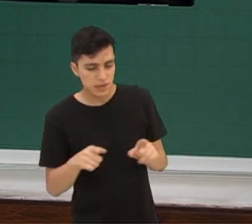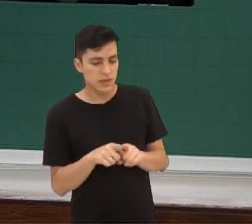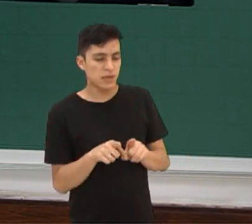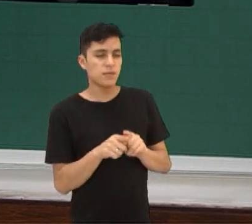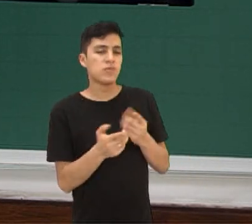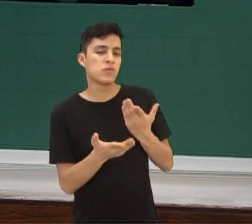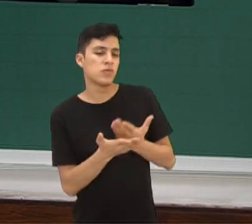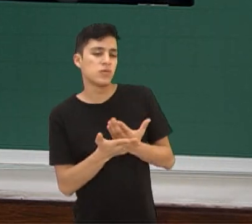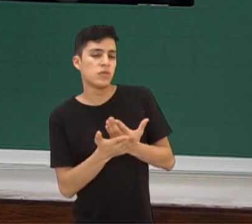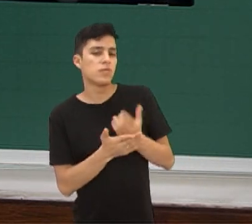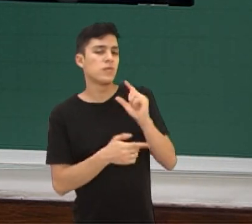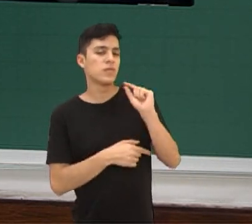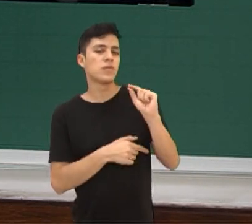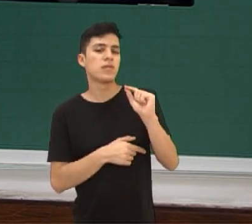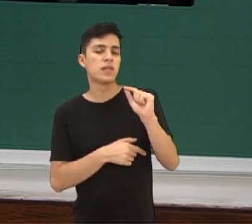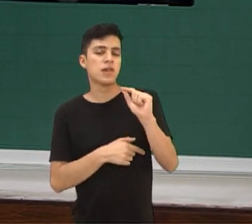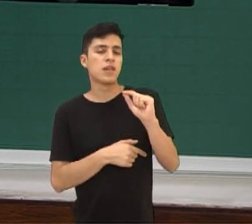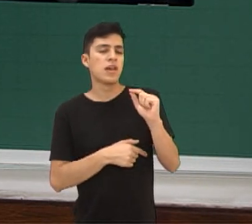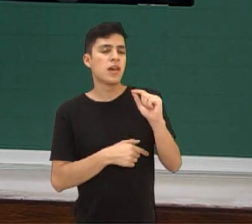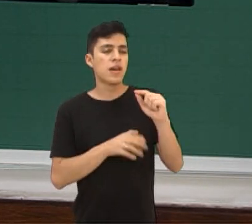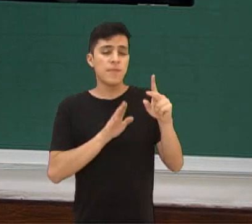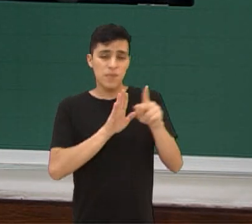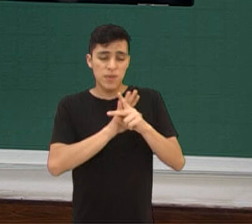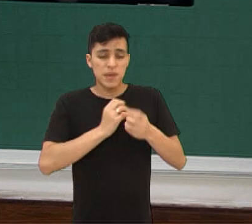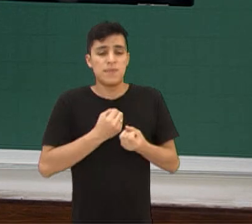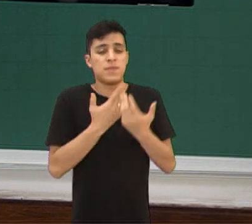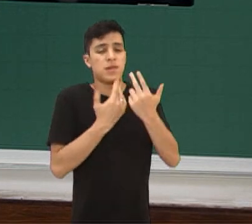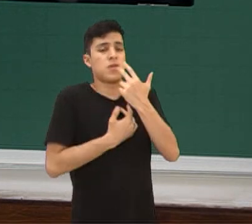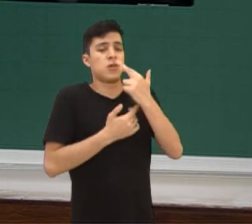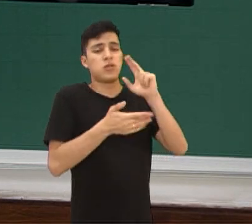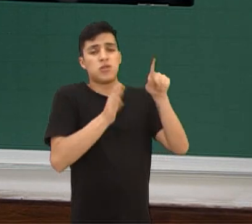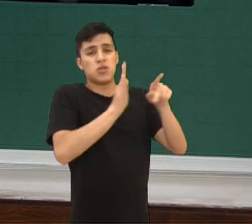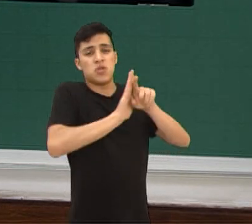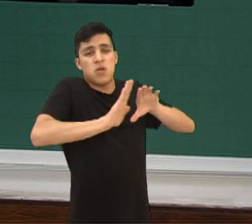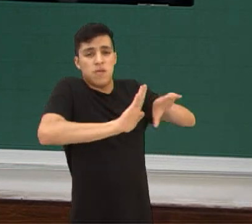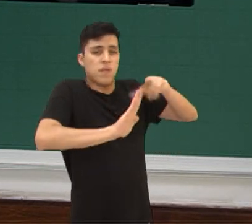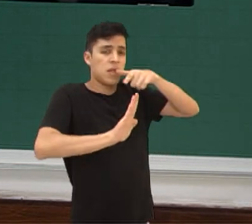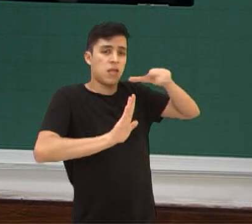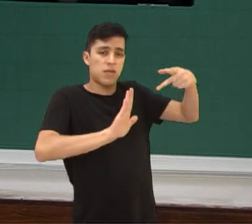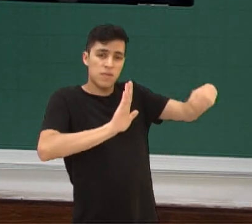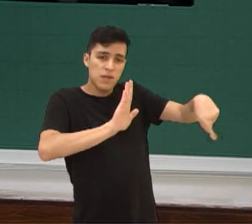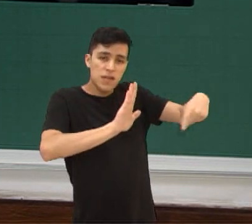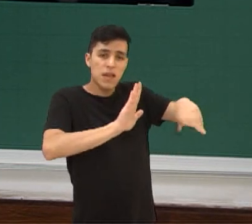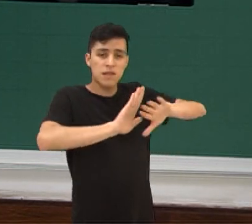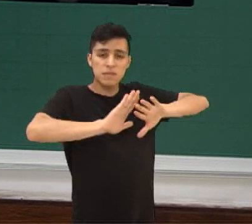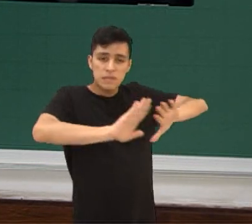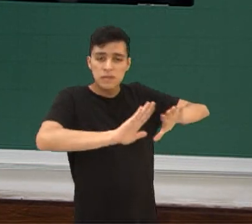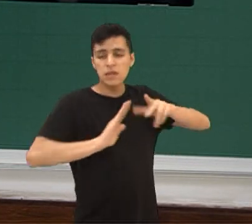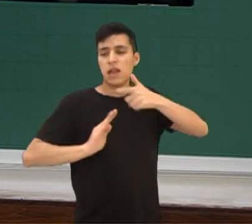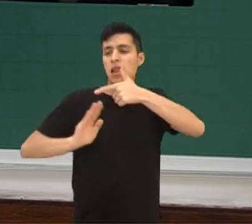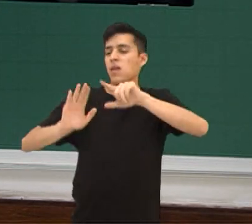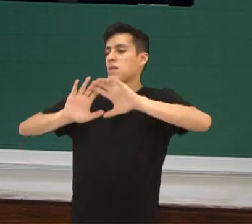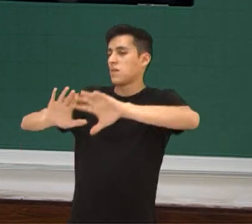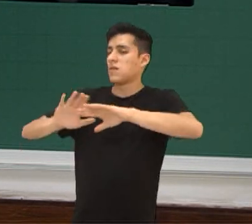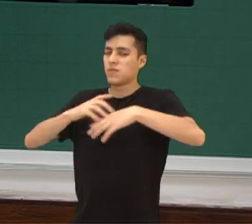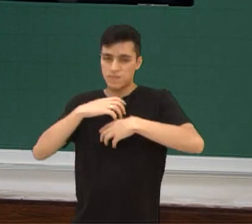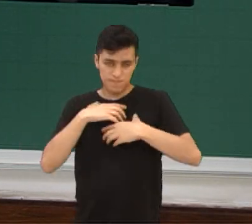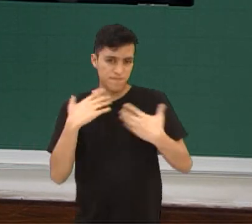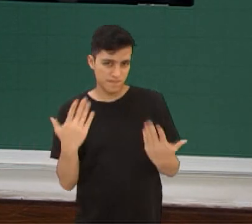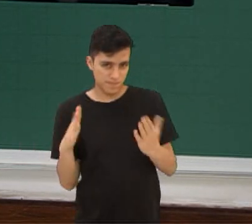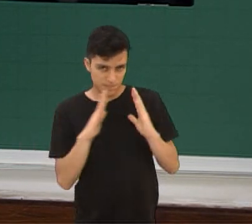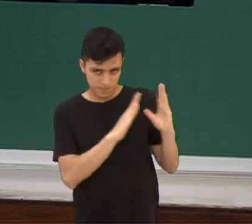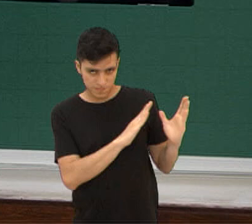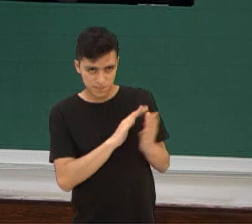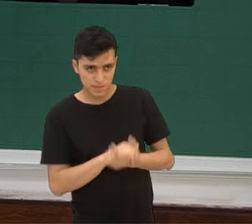expressões idiomáticas. Se acuerdam? Junto com isso, aquela questão do Enem que vocês já estão acostumados a realizar.